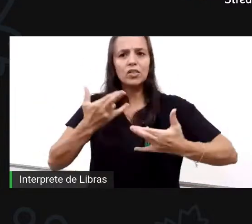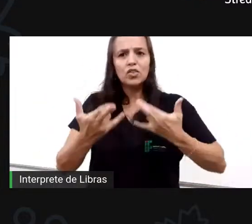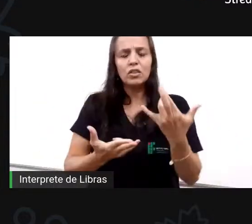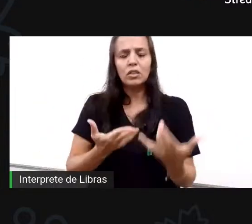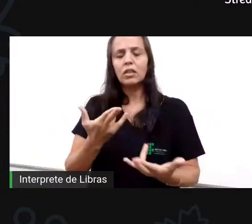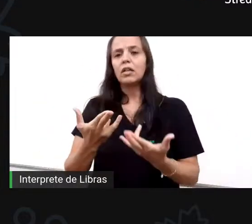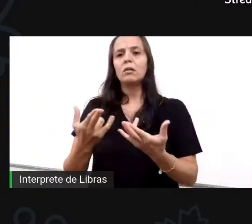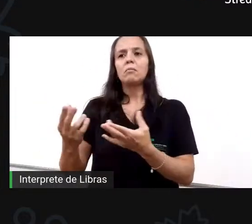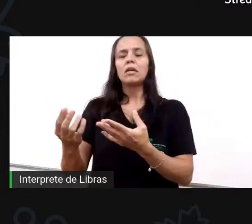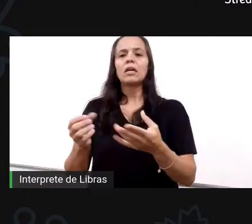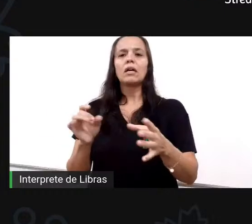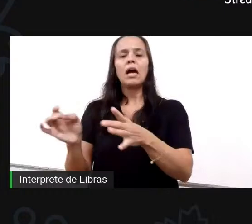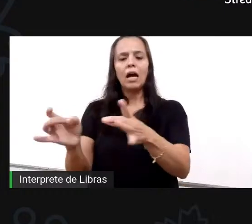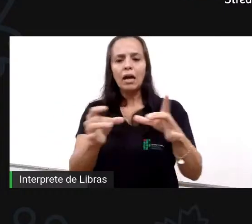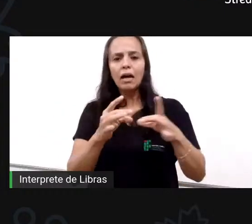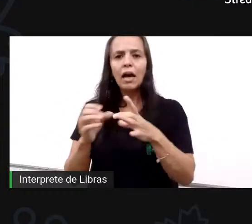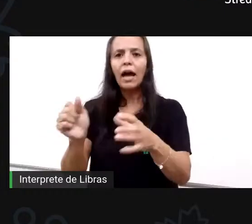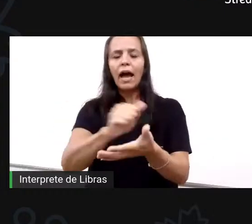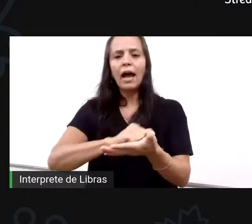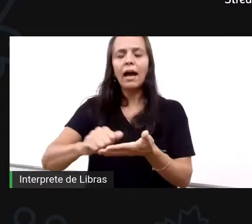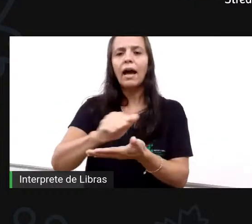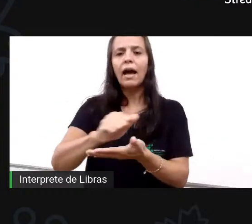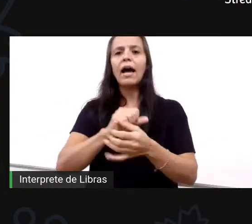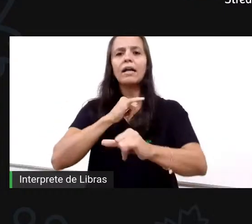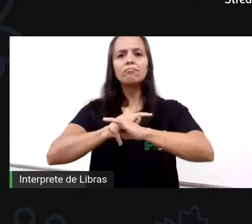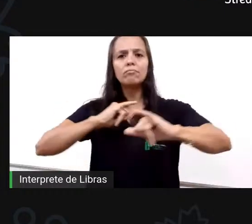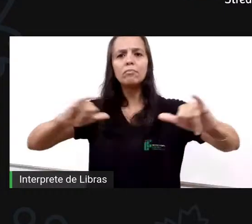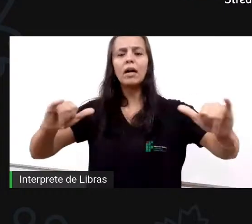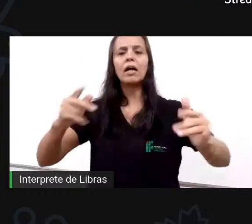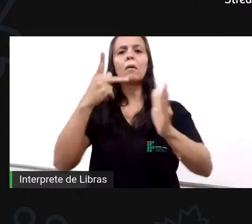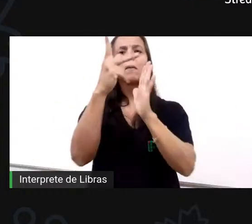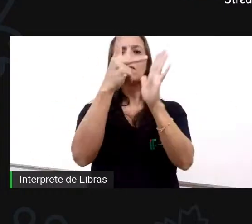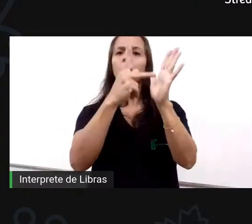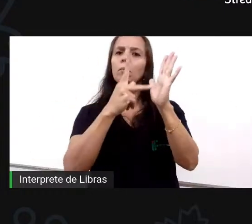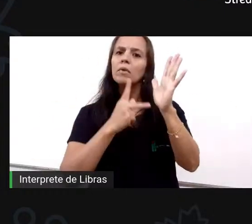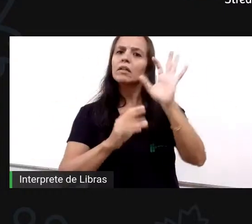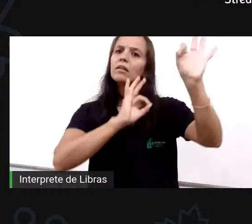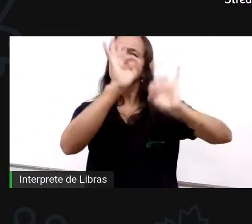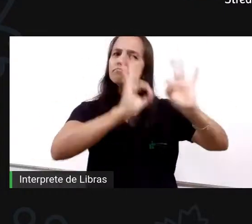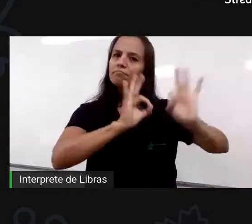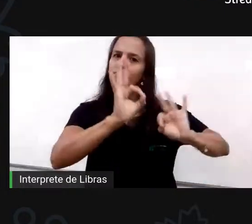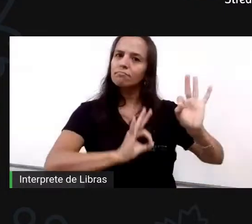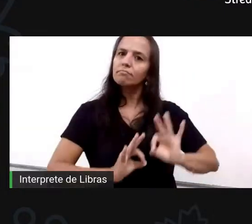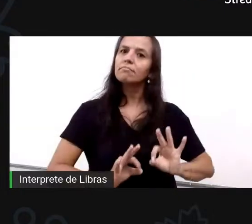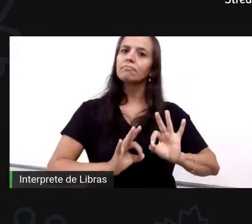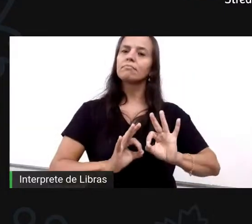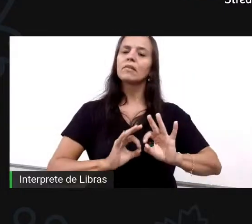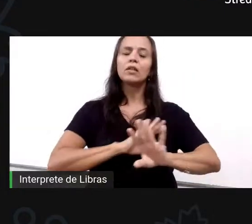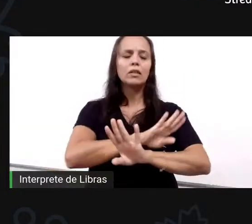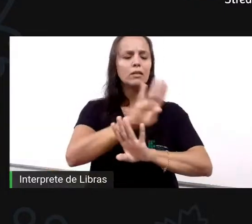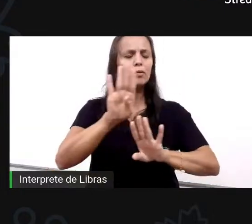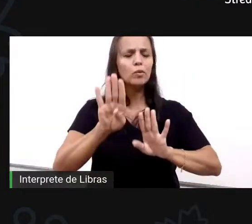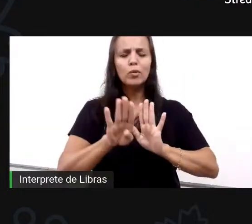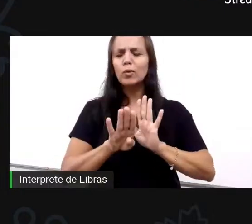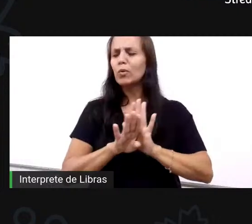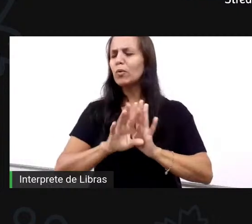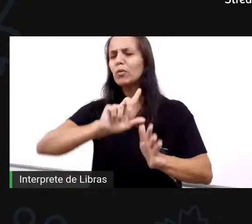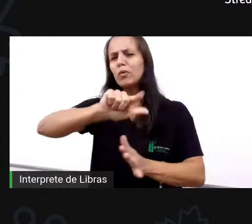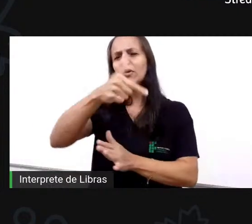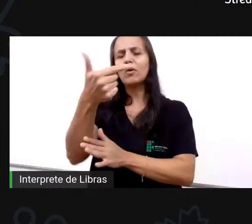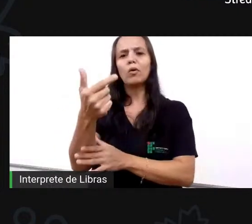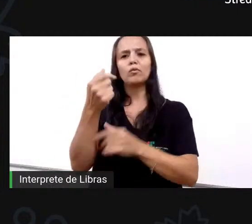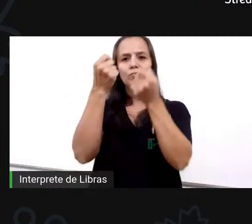mercado atual, a área de marketing, o planejamento organizacional, entre tantos outros